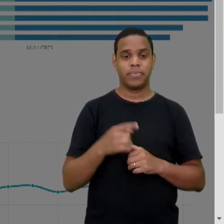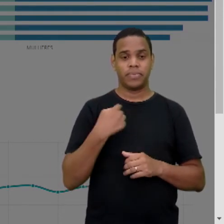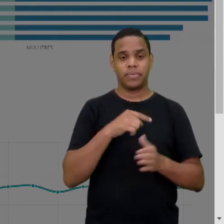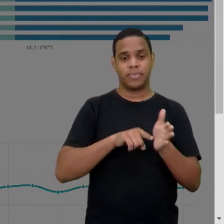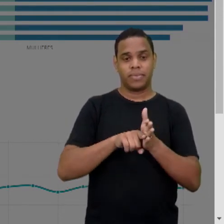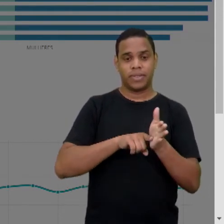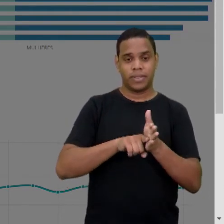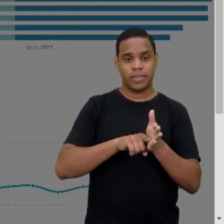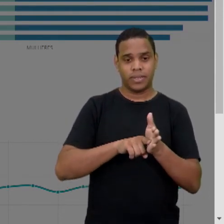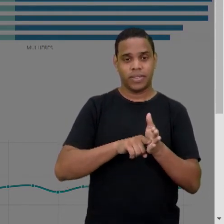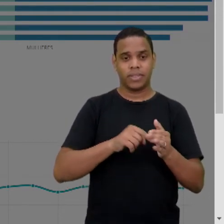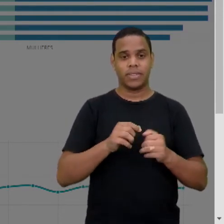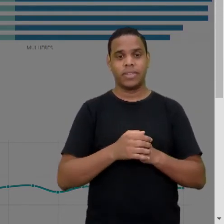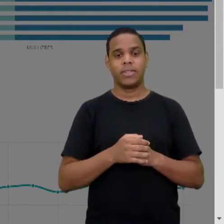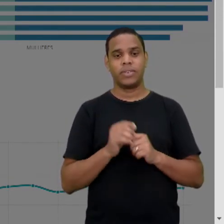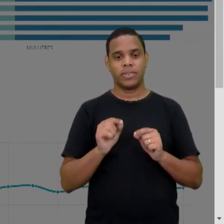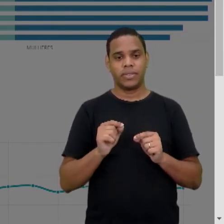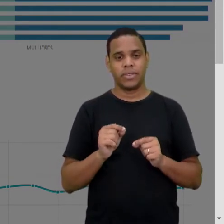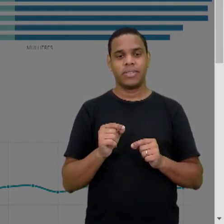a questão aqui